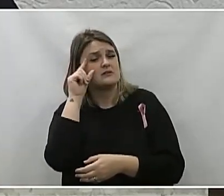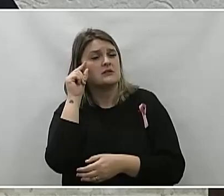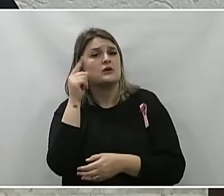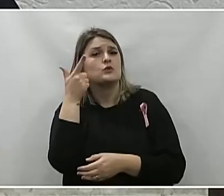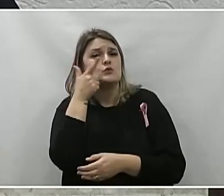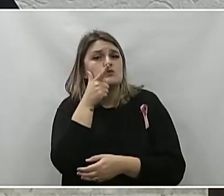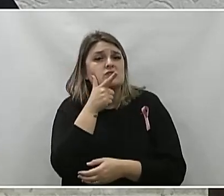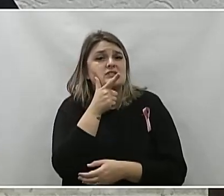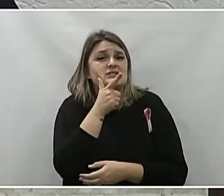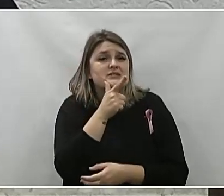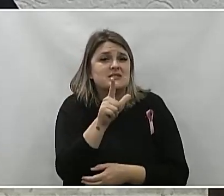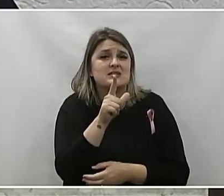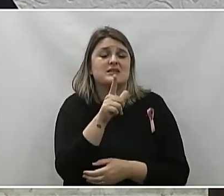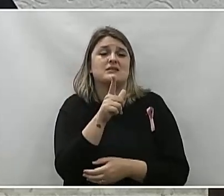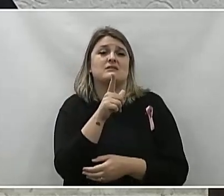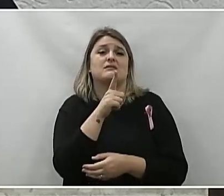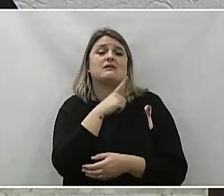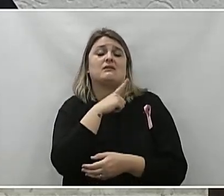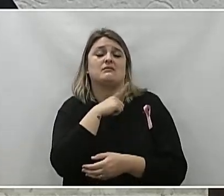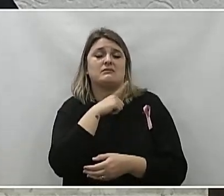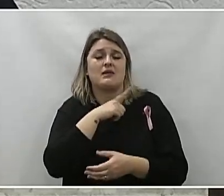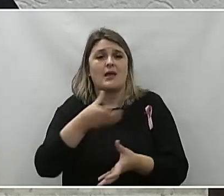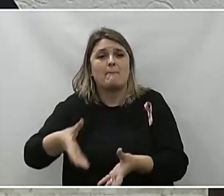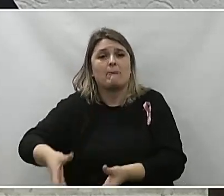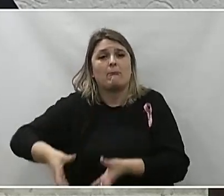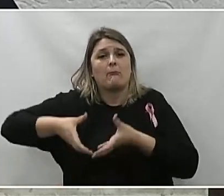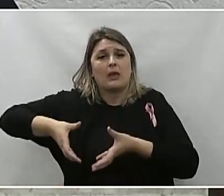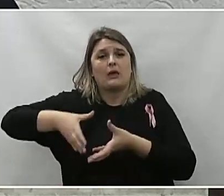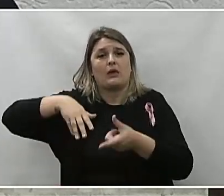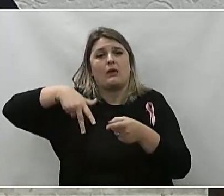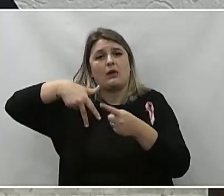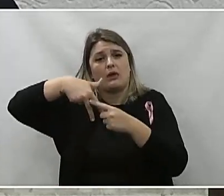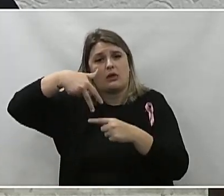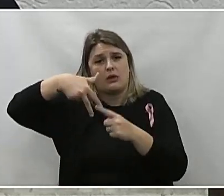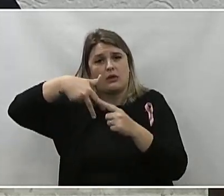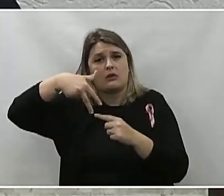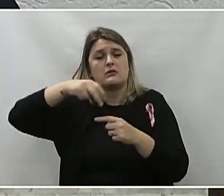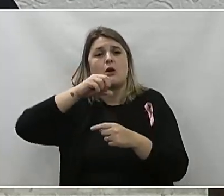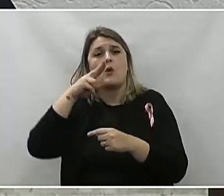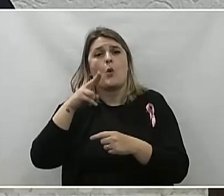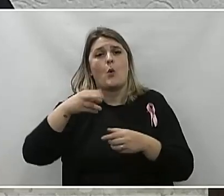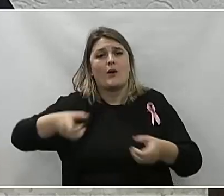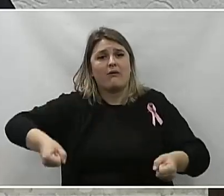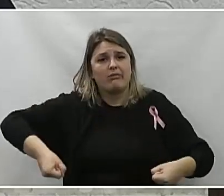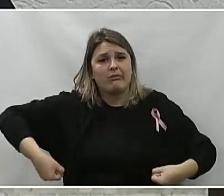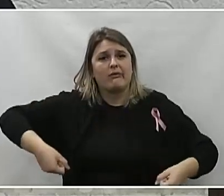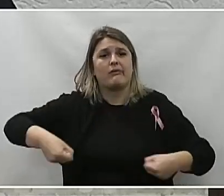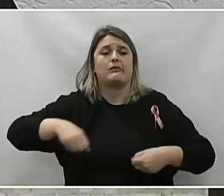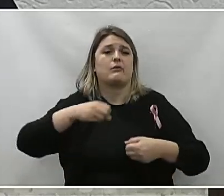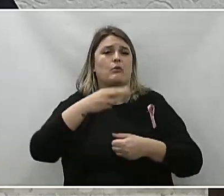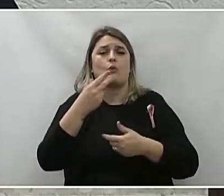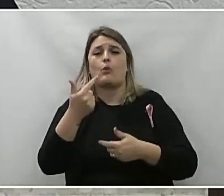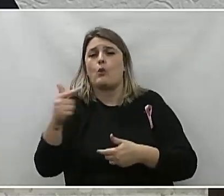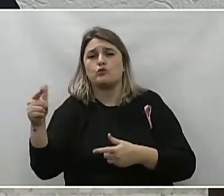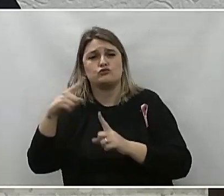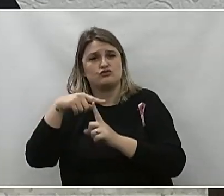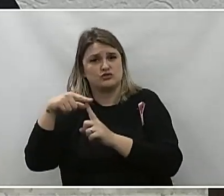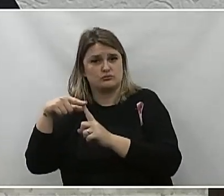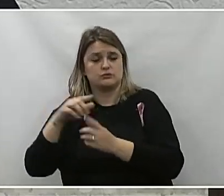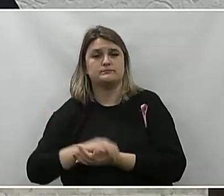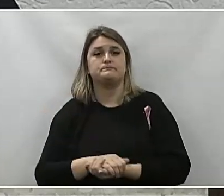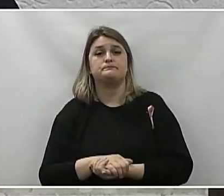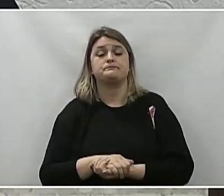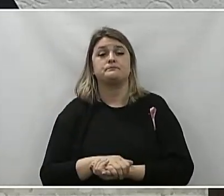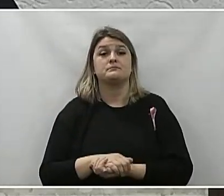queiri seus meios de locomoção auxiliares órteses e próteses considerando